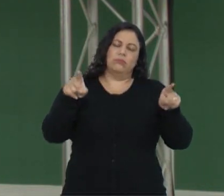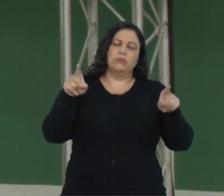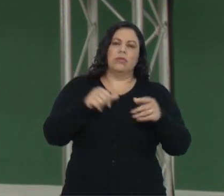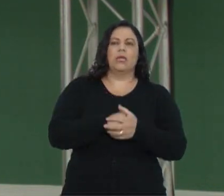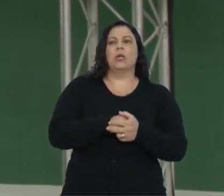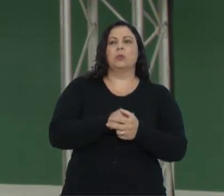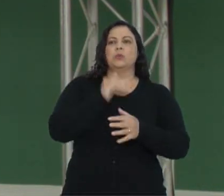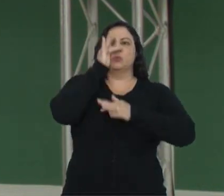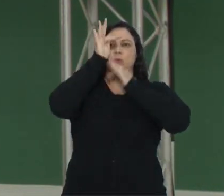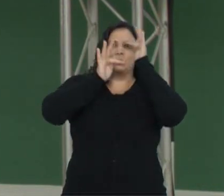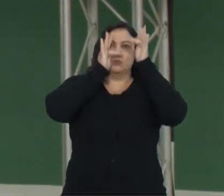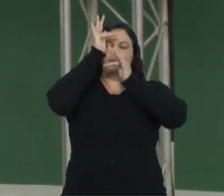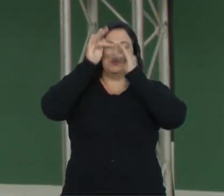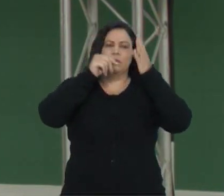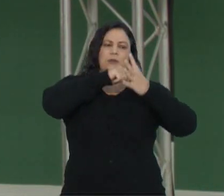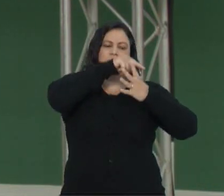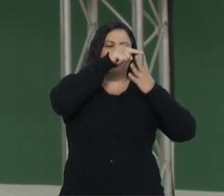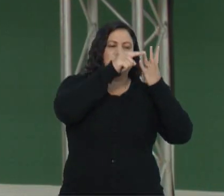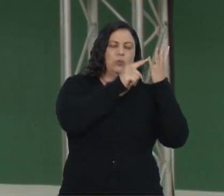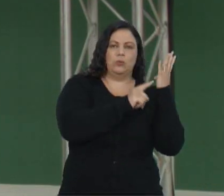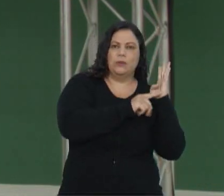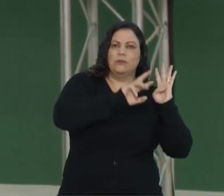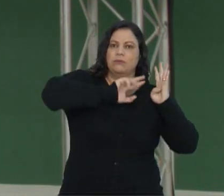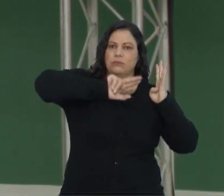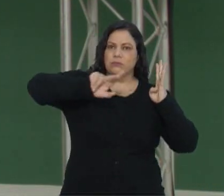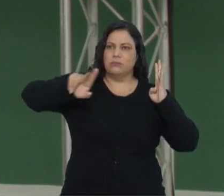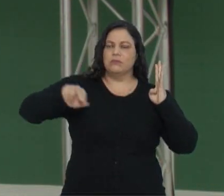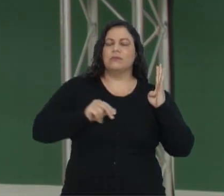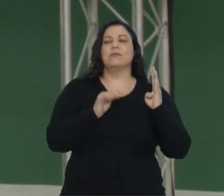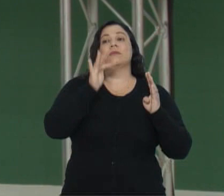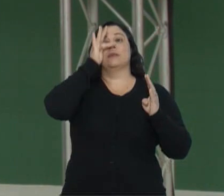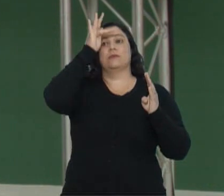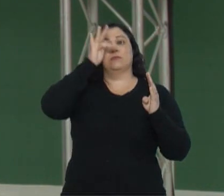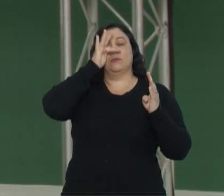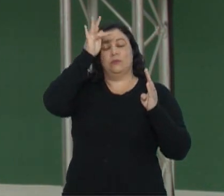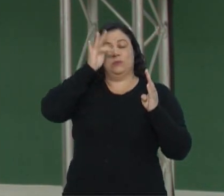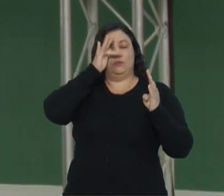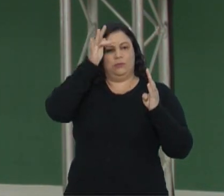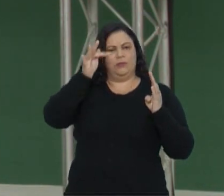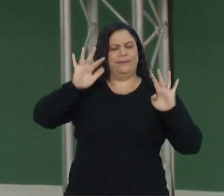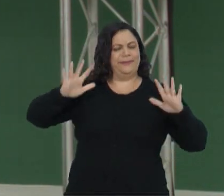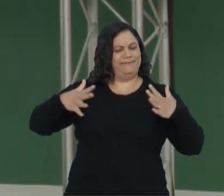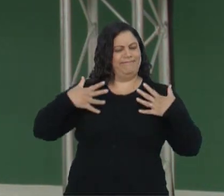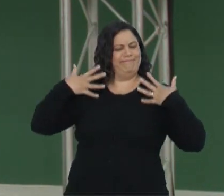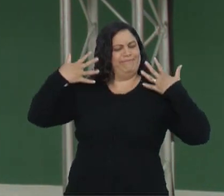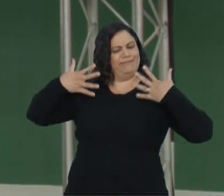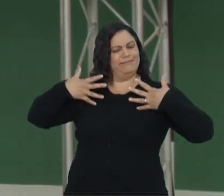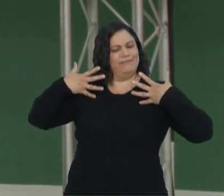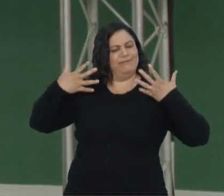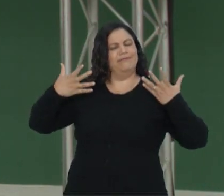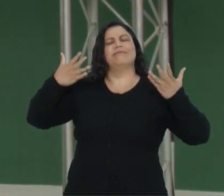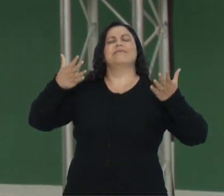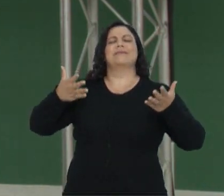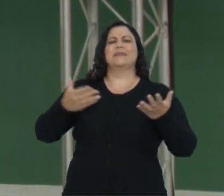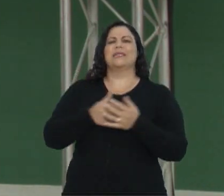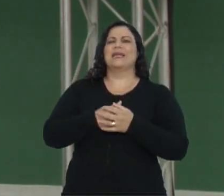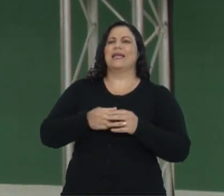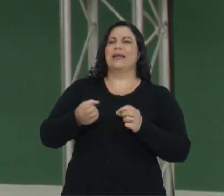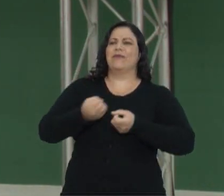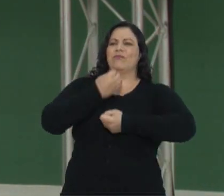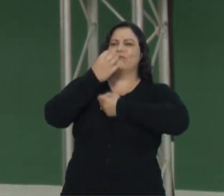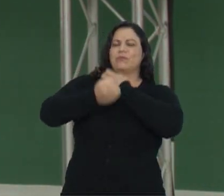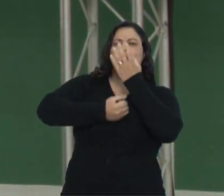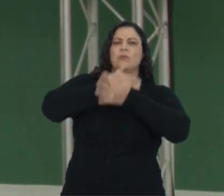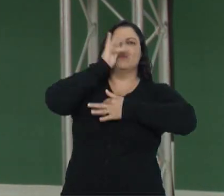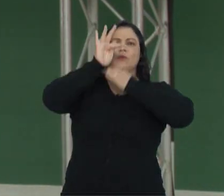gente está falando das 4 estações, são momentos diferentes da música, né? Esse é um momento bem alegre, estação, né, de florescer,